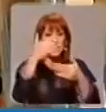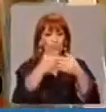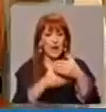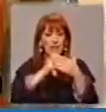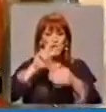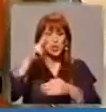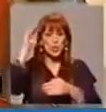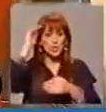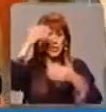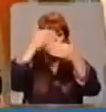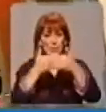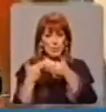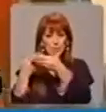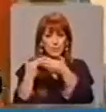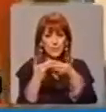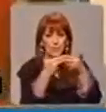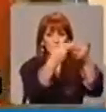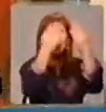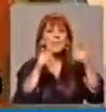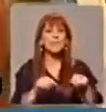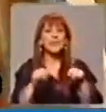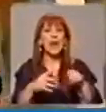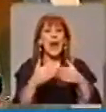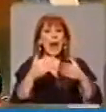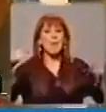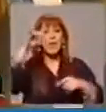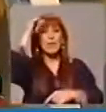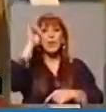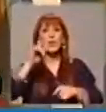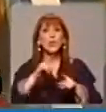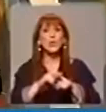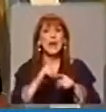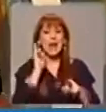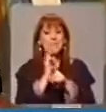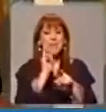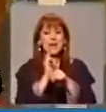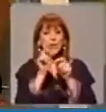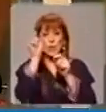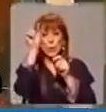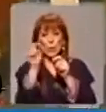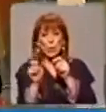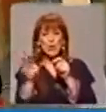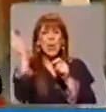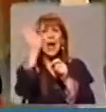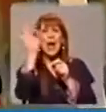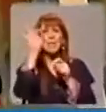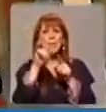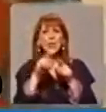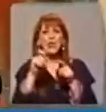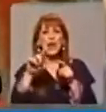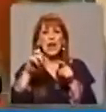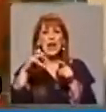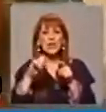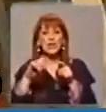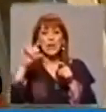vidro condutoras, e a maior dificuldade é manter esta zona amarela, que é um eletrólito